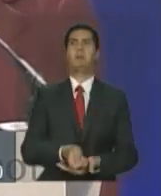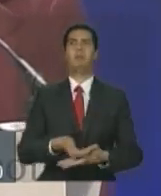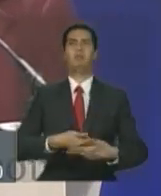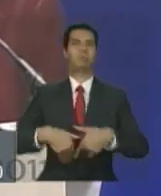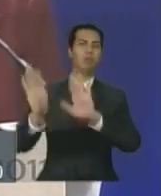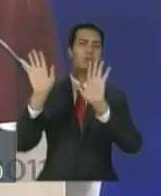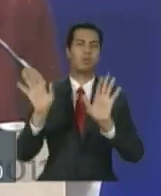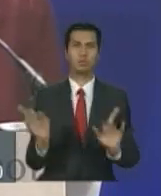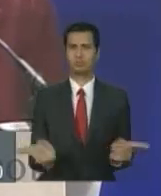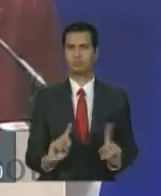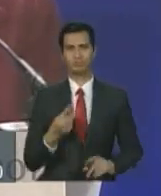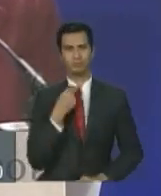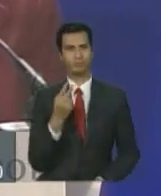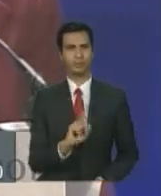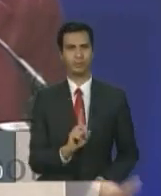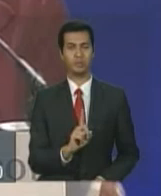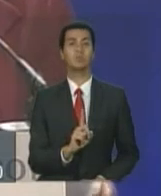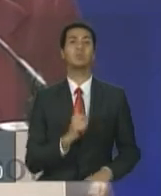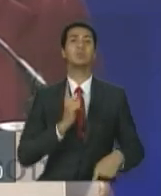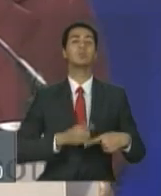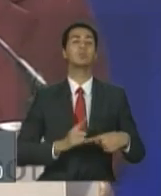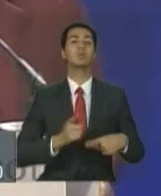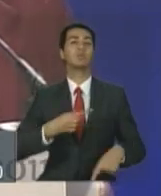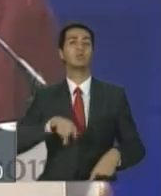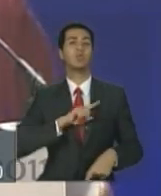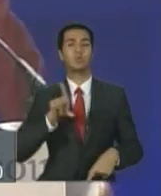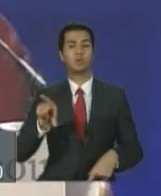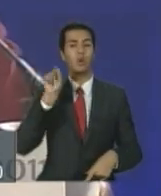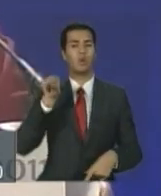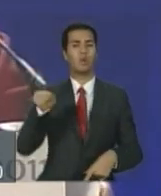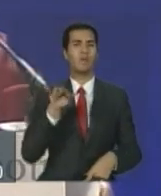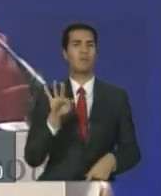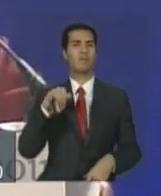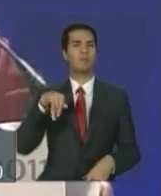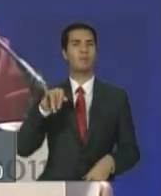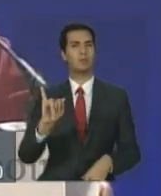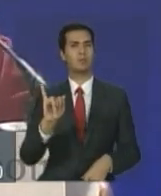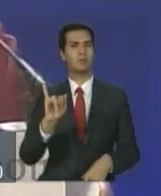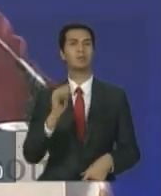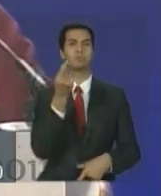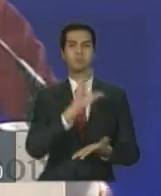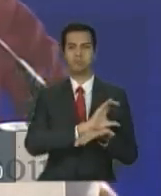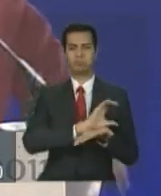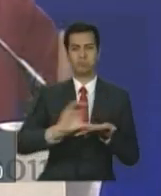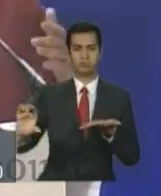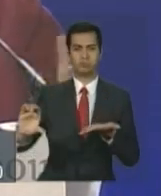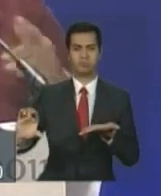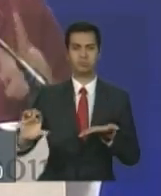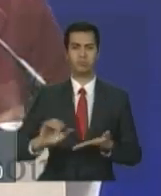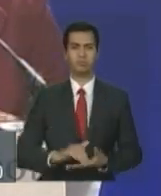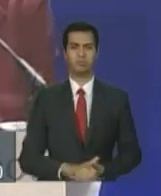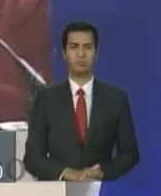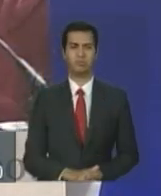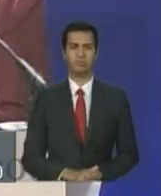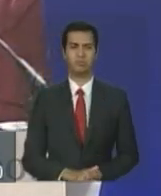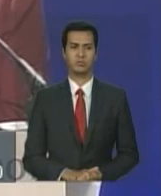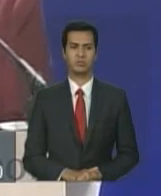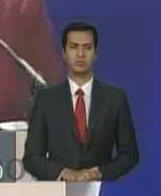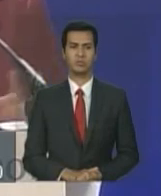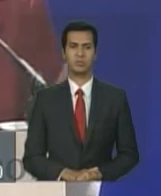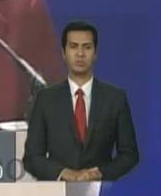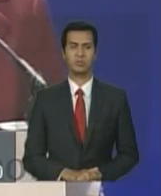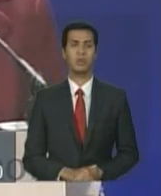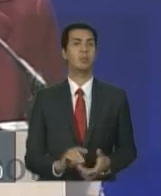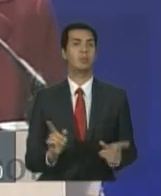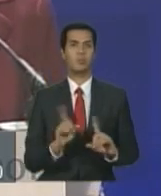que aporta no Fundo Monetário? Não é, independente ali tal, o Paulo, não é pelos belos olhos do